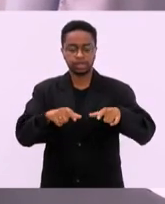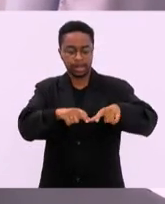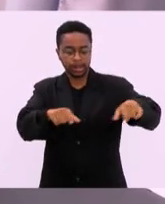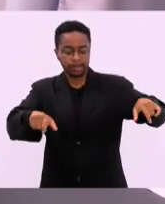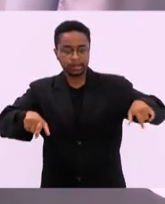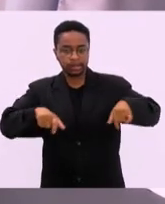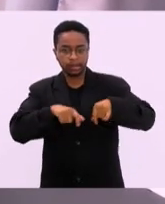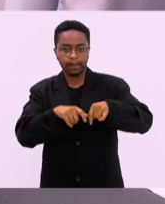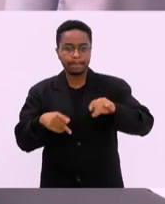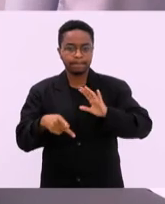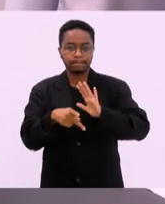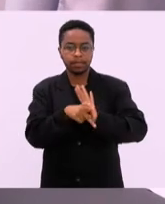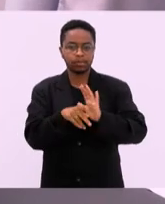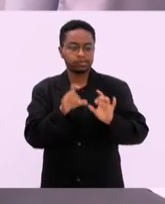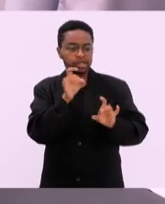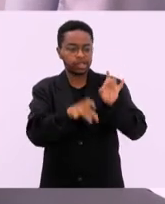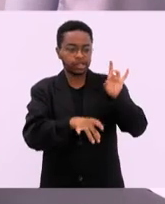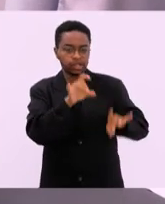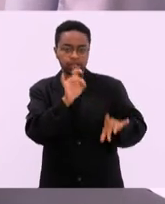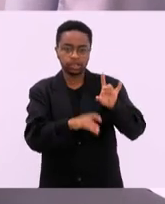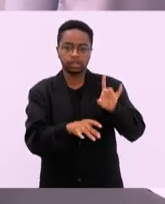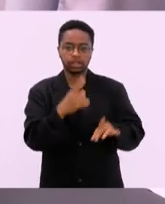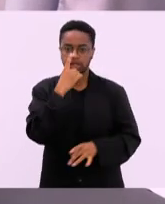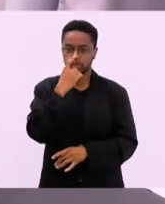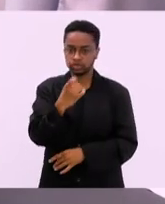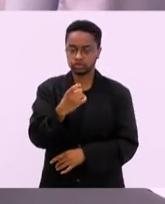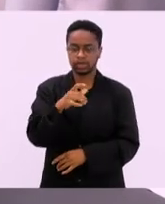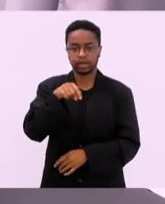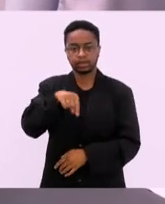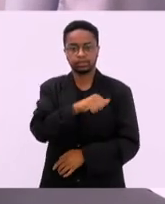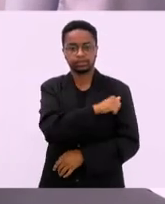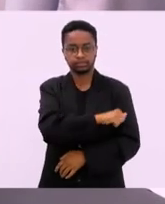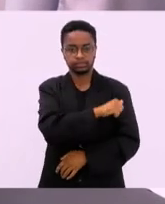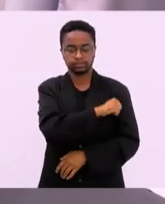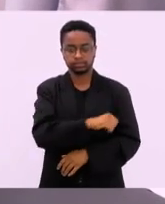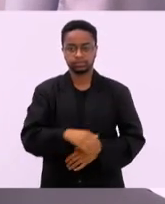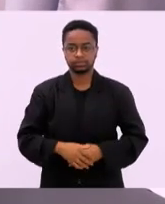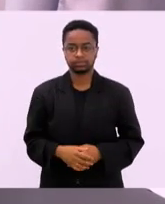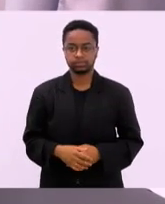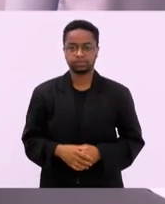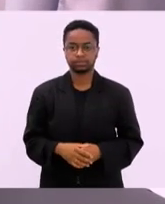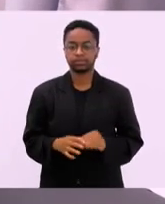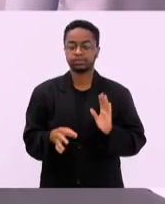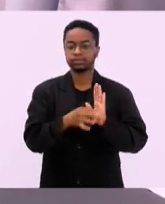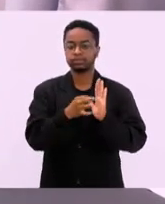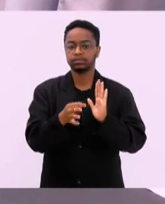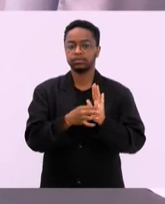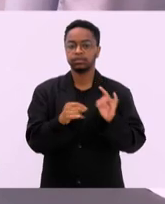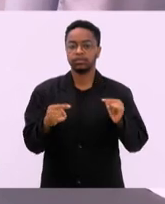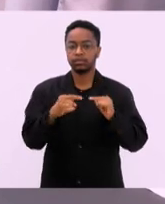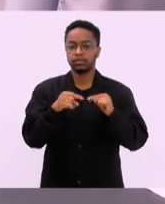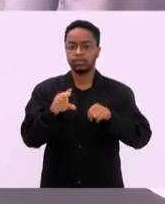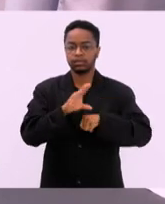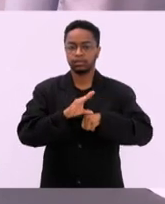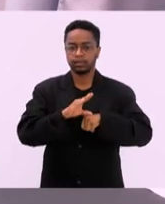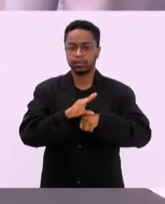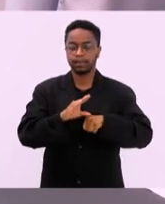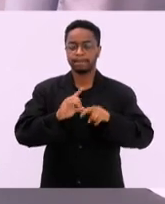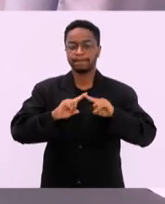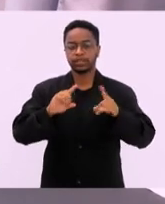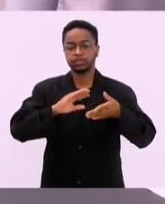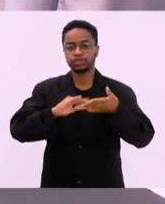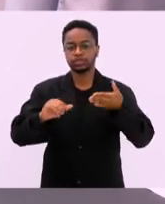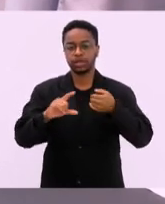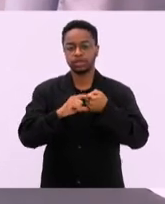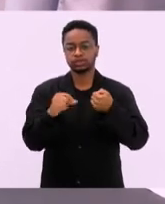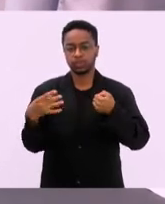no Estado do Rio de Janeiro. Para o parecer do deputado Filipinho Raves, pela constitucionalidade com emenda, uma emenda supressiva ao artigo 4º.